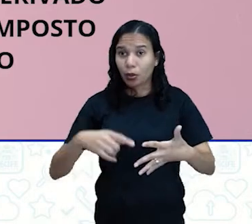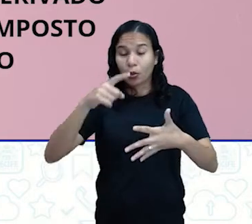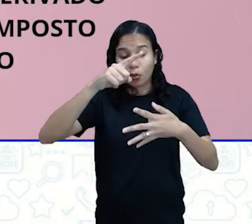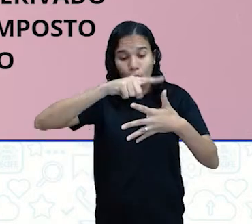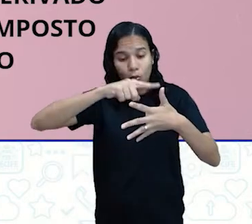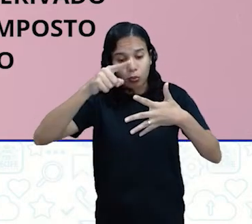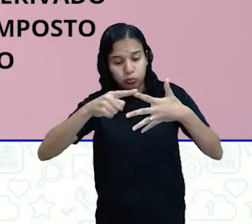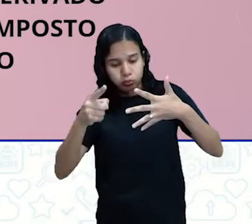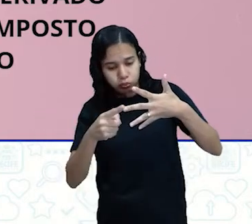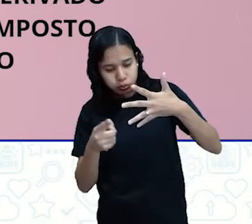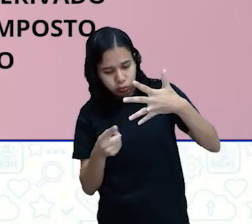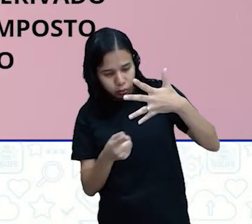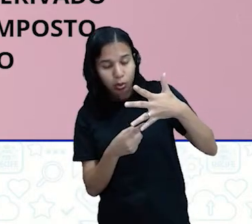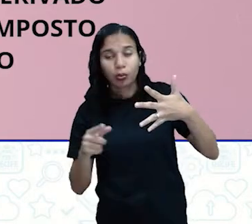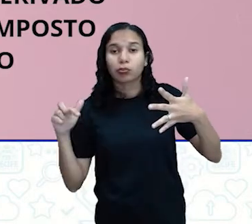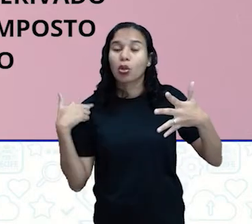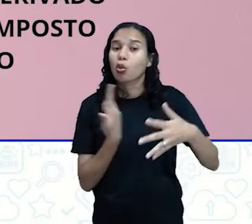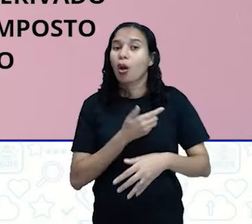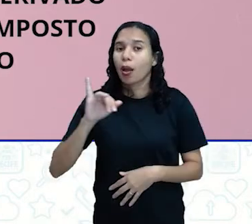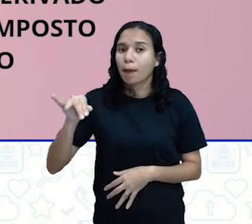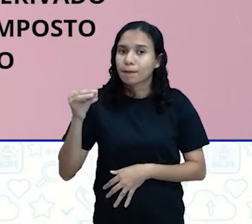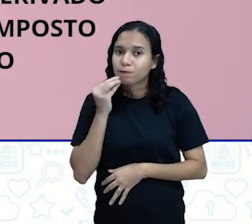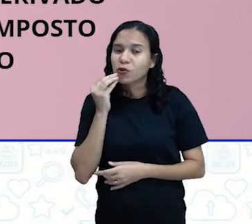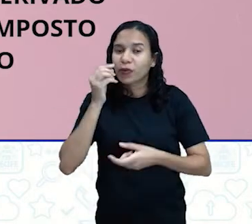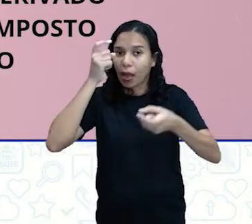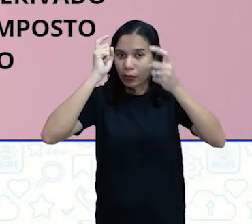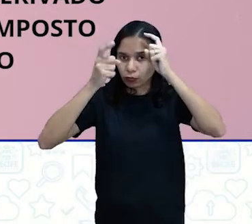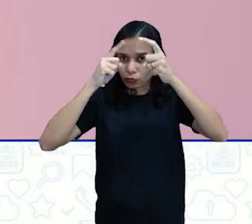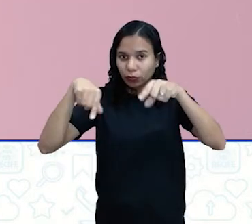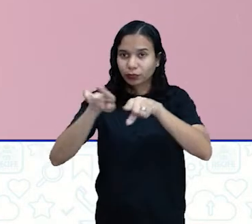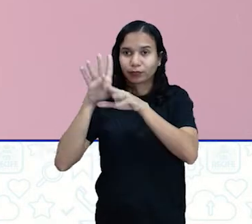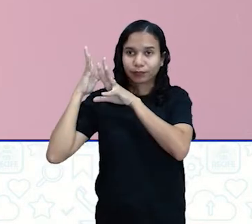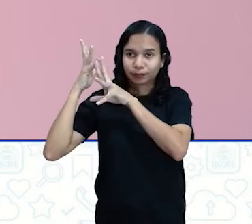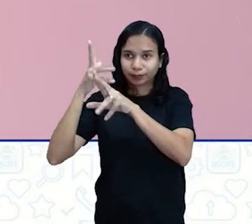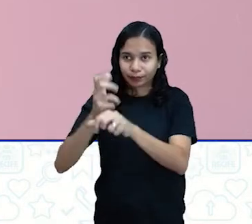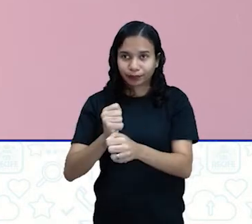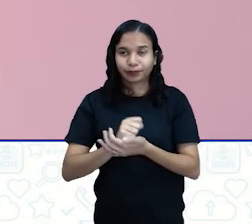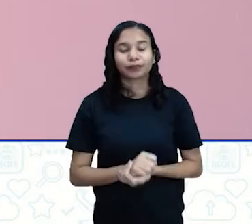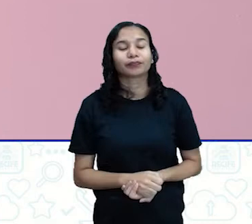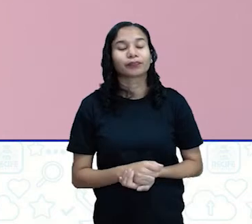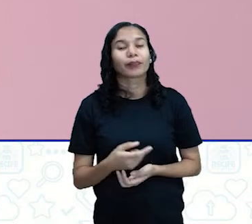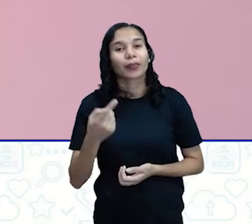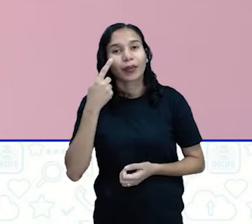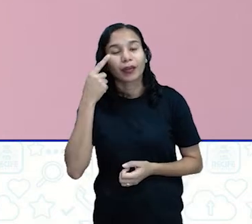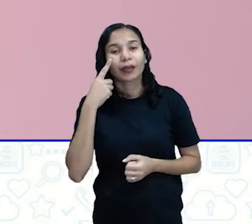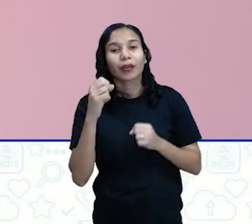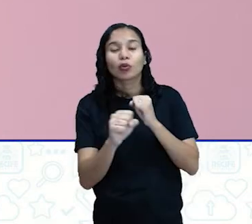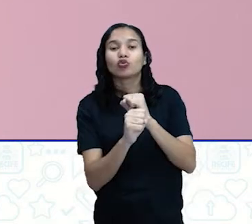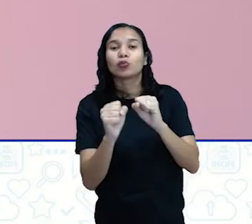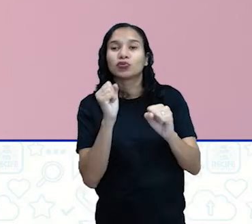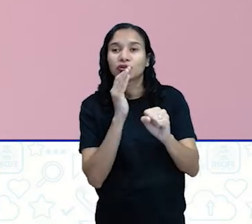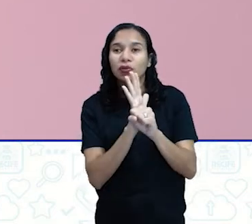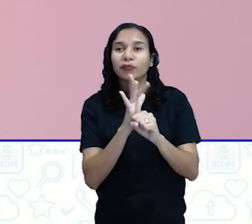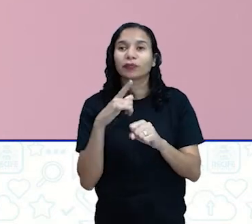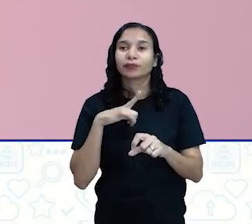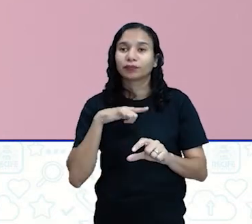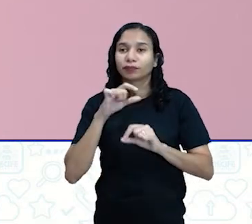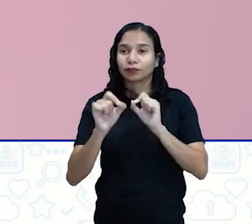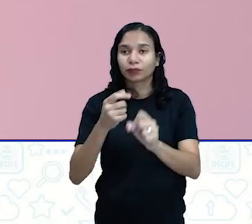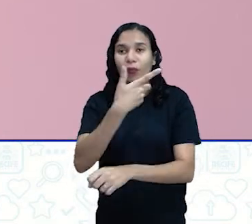foi somente para a gente aproveitar aí a discussão e revisar, tá? E aí a gente tem de